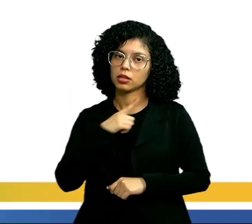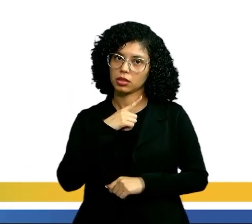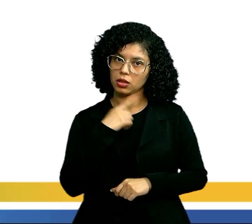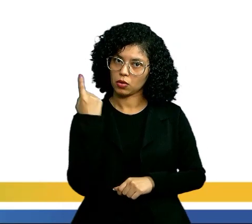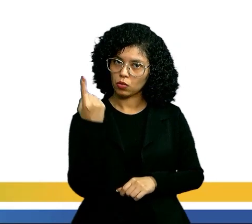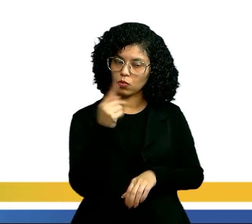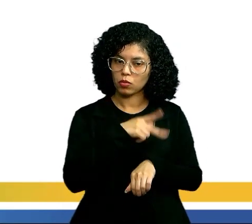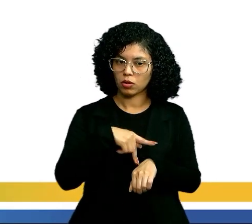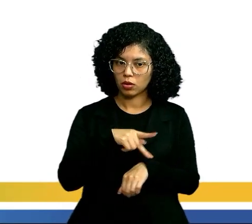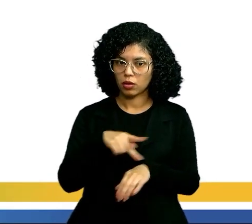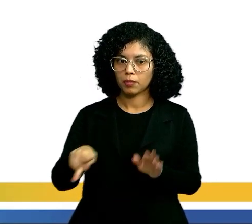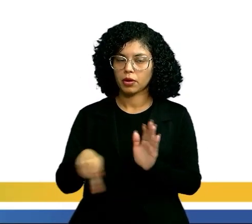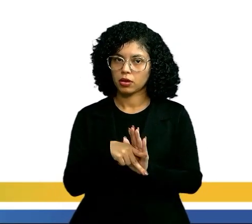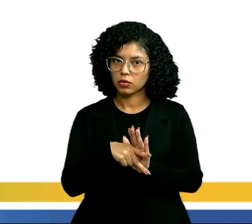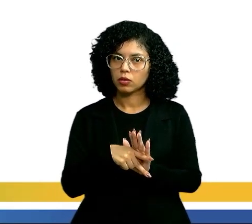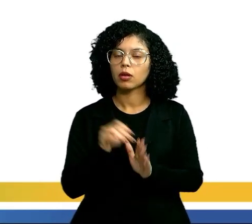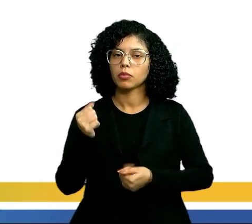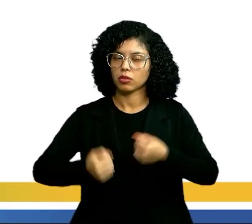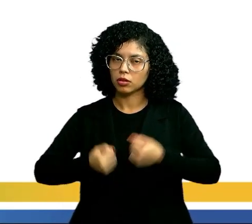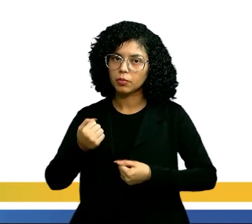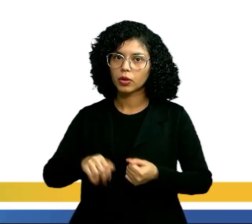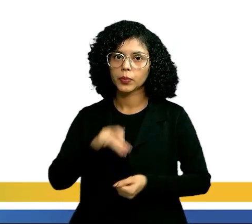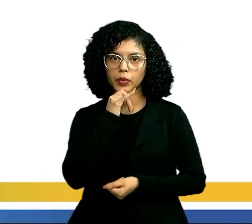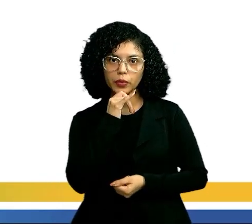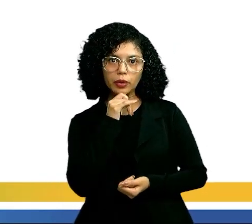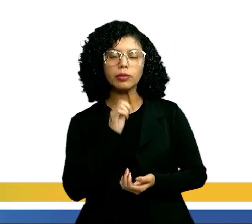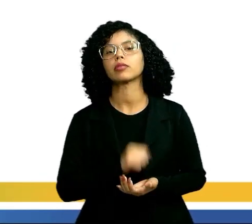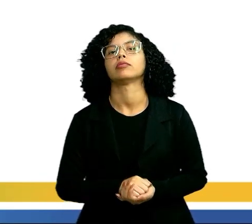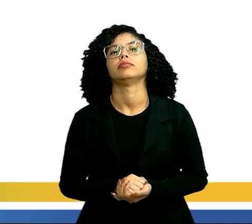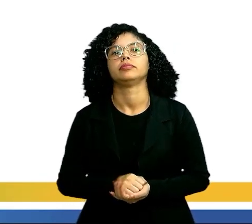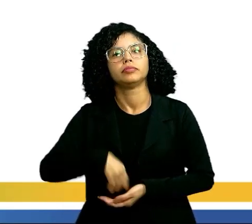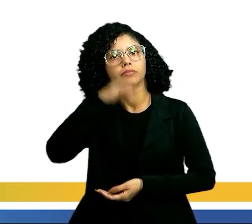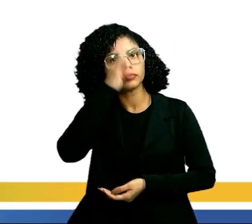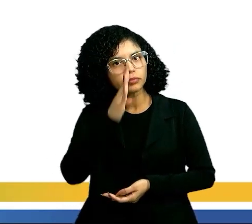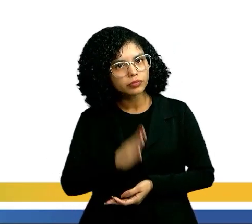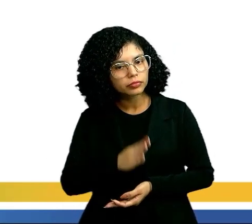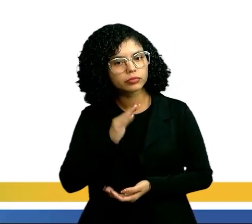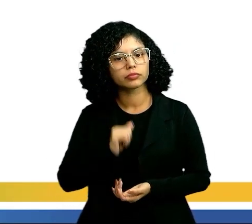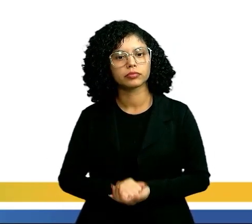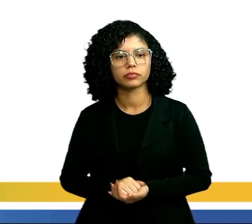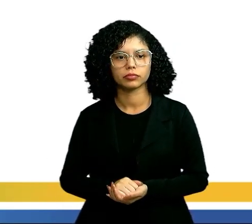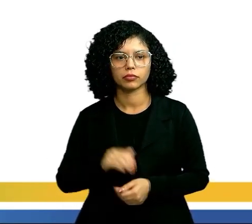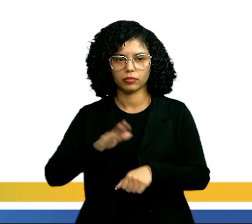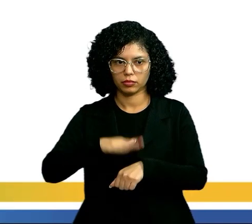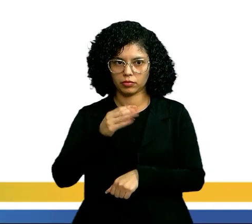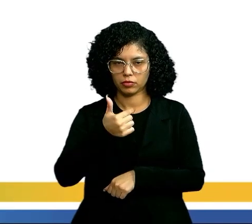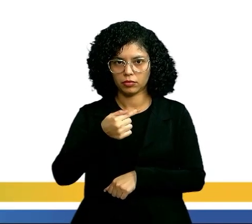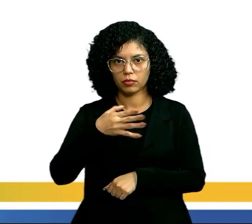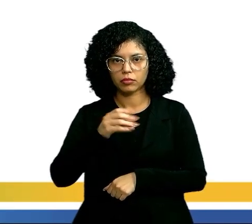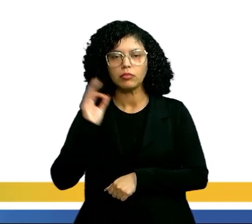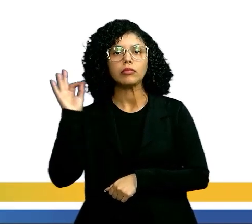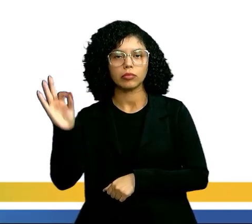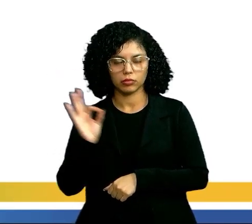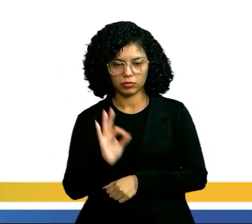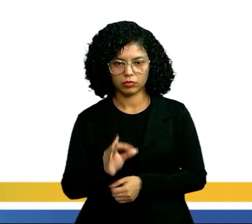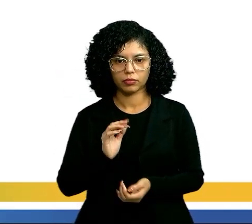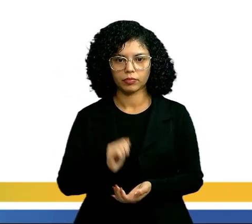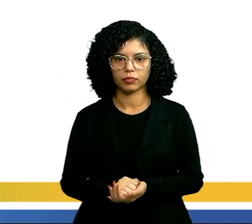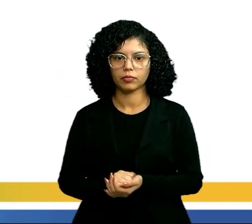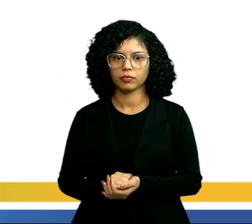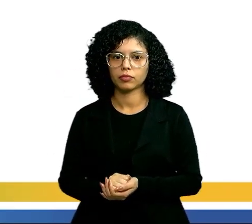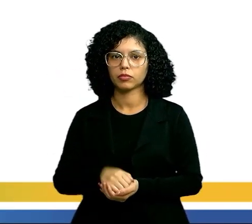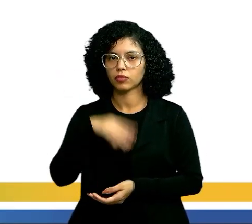escolha utilizar determinados transportes. Por exemplo, nosso Brasil, mais de 70% das